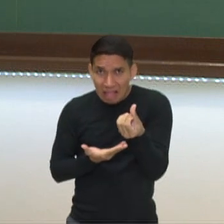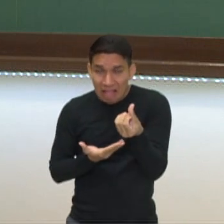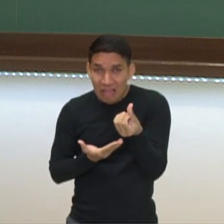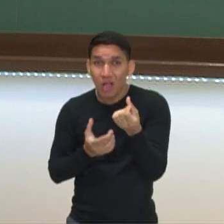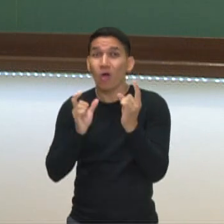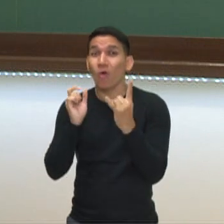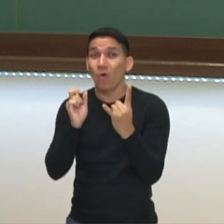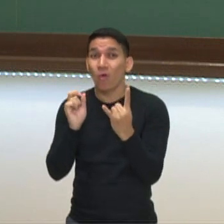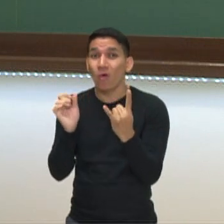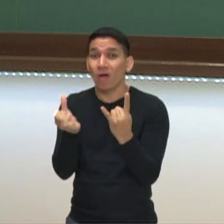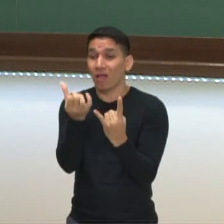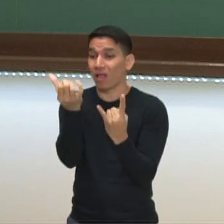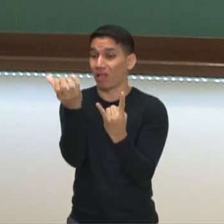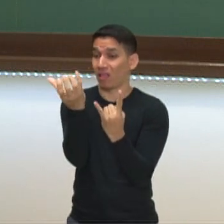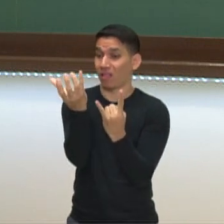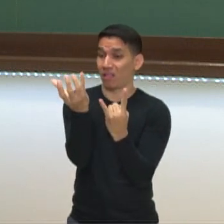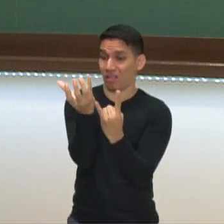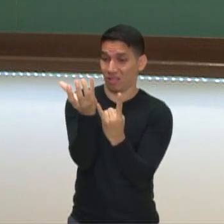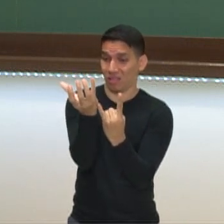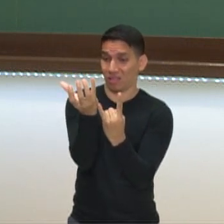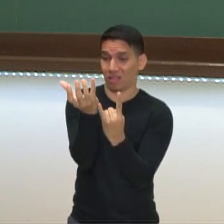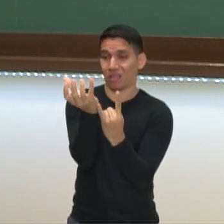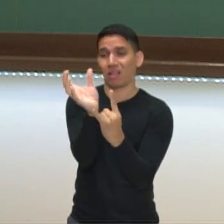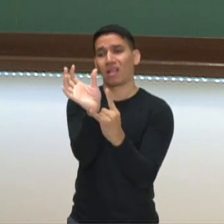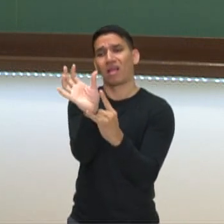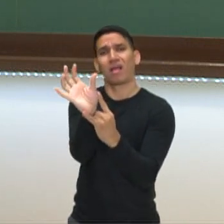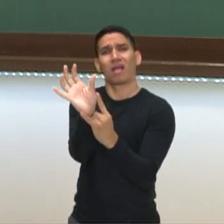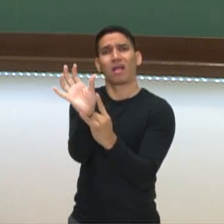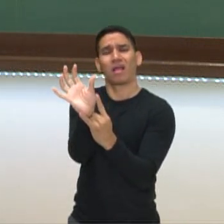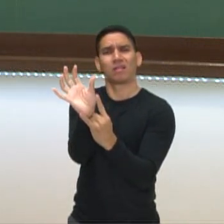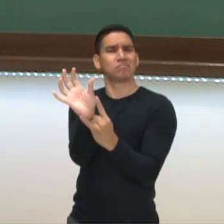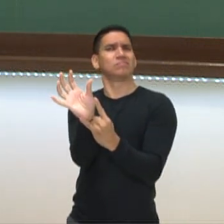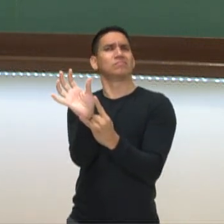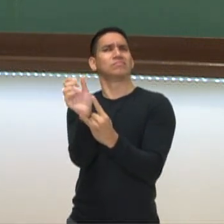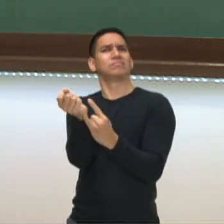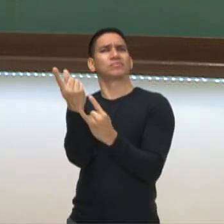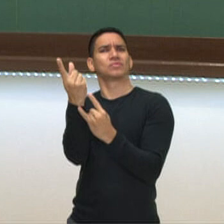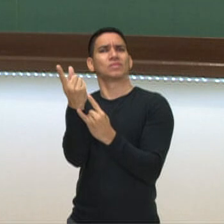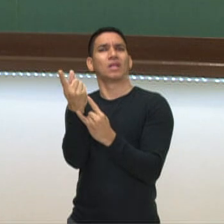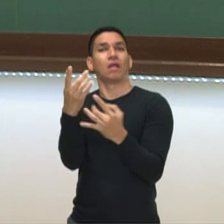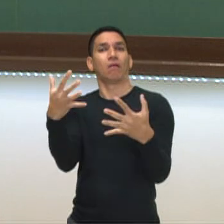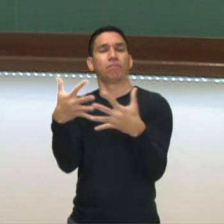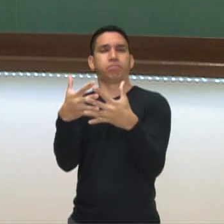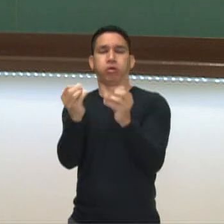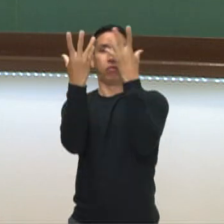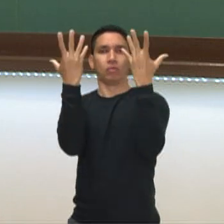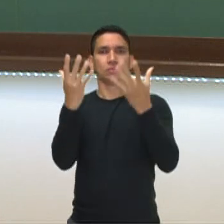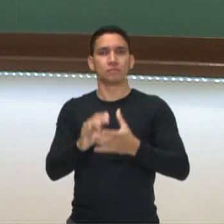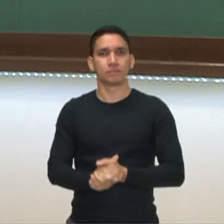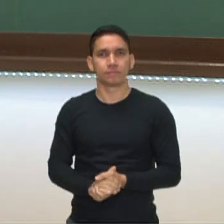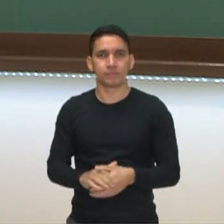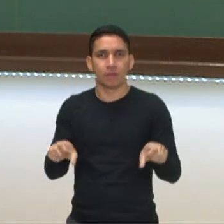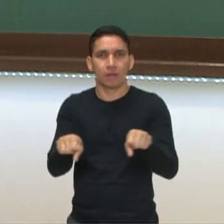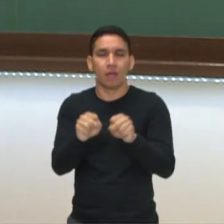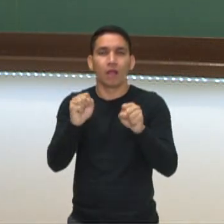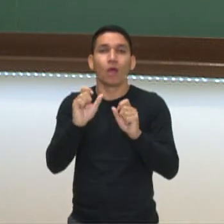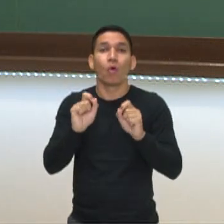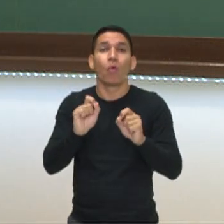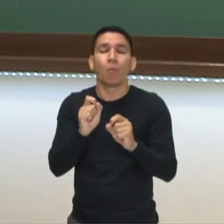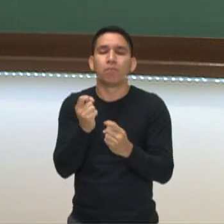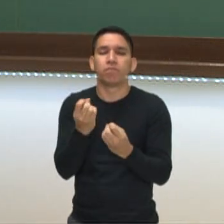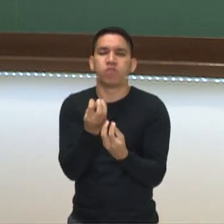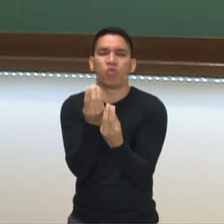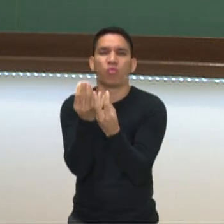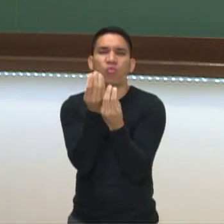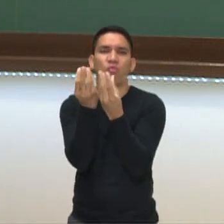da lâmpada no positivo da lâmpada, aqui através do condutor da lâmpada. Então, causou um curto-circuito, nós chamamos. Que, ou seja, ligou o polo